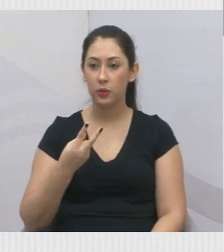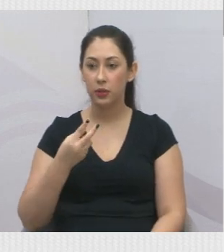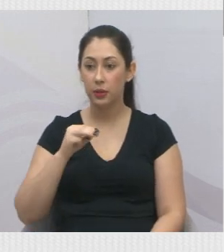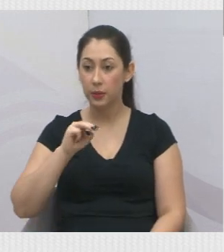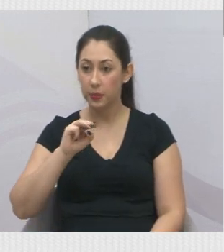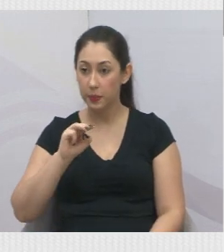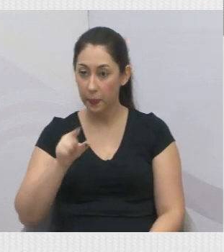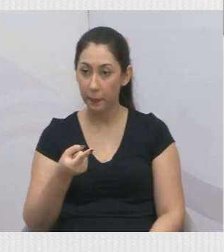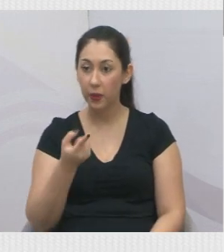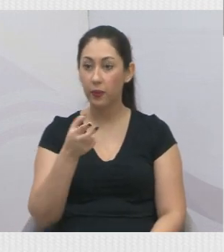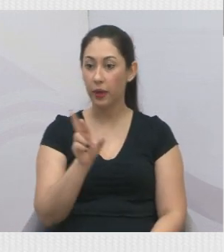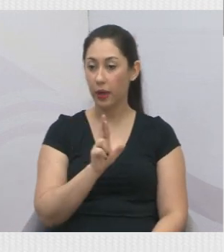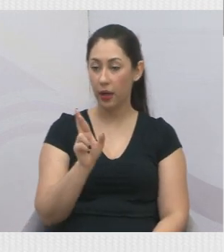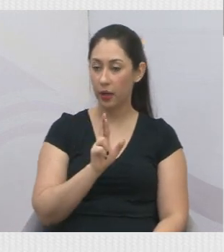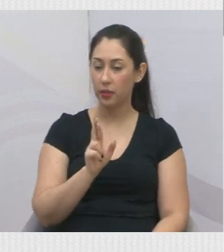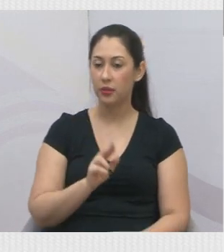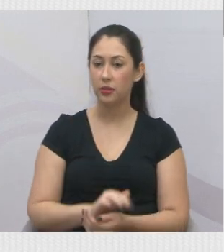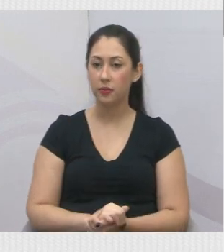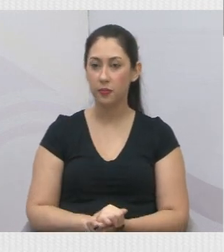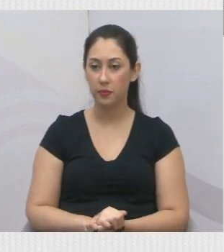R$ 622.977, onde foi esse pago